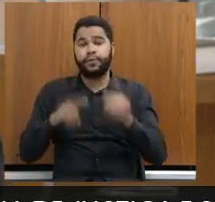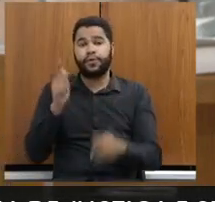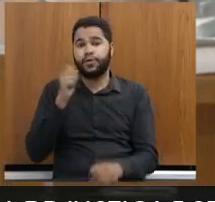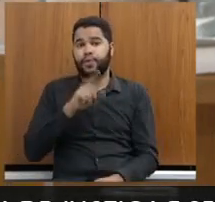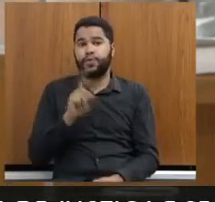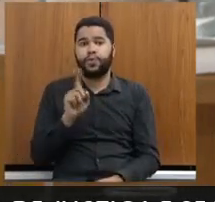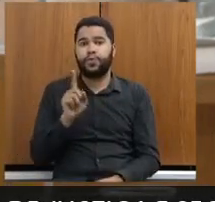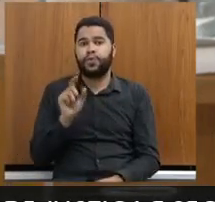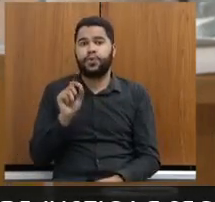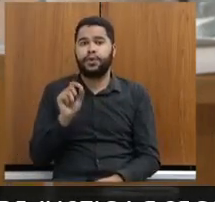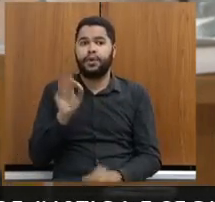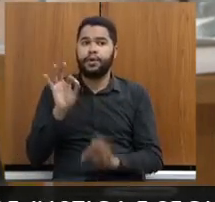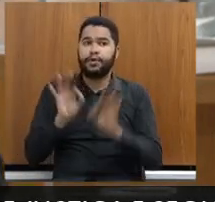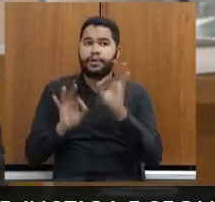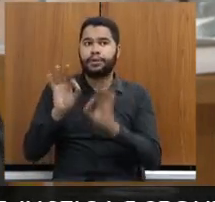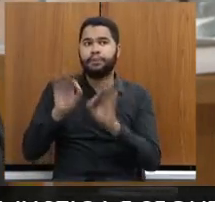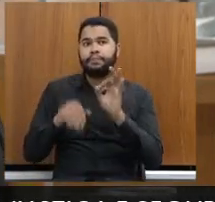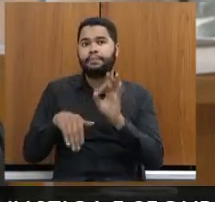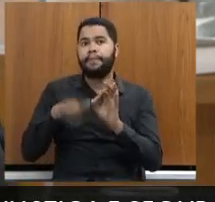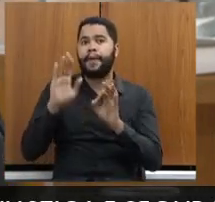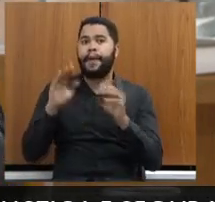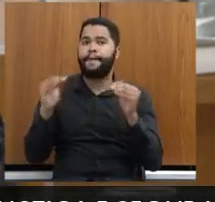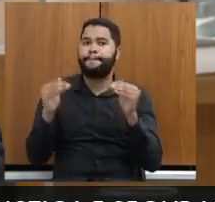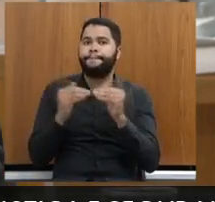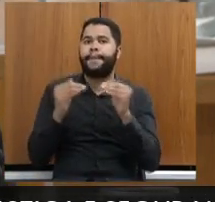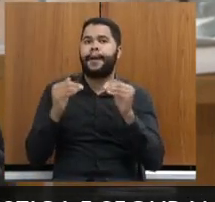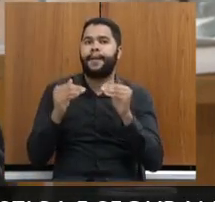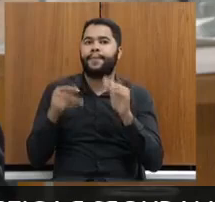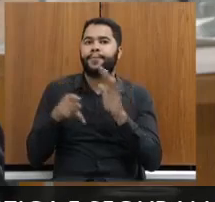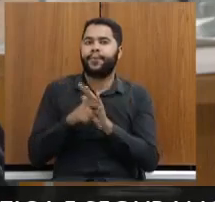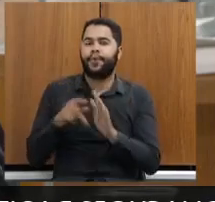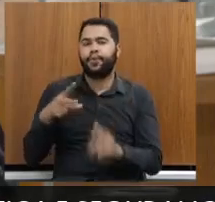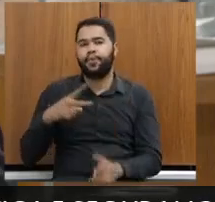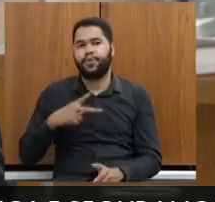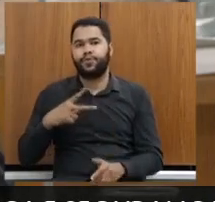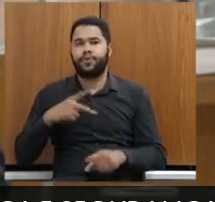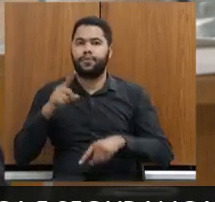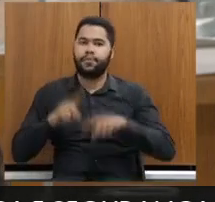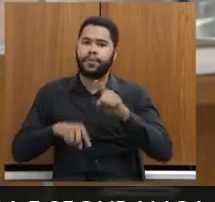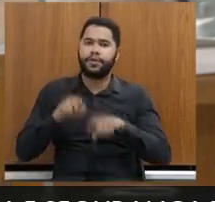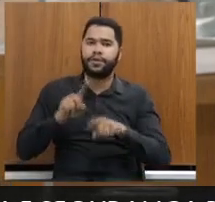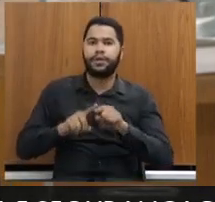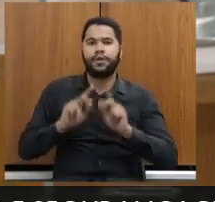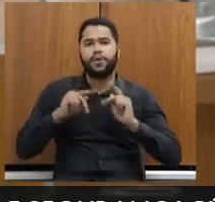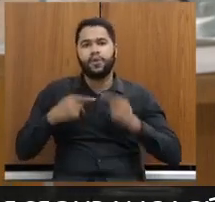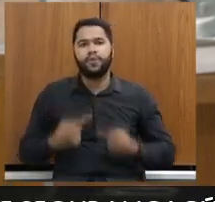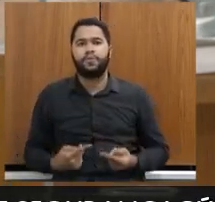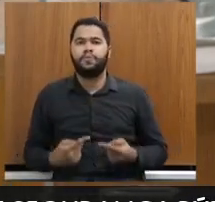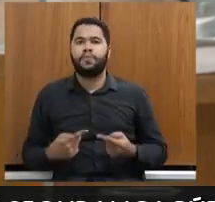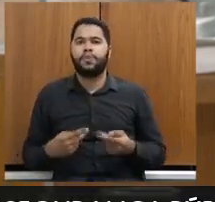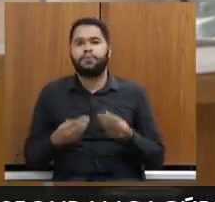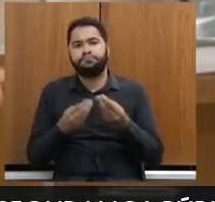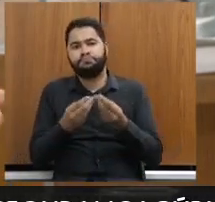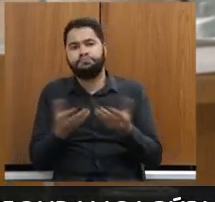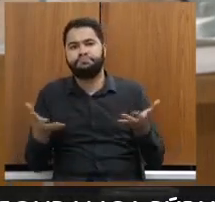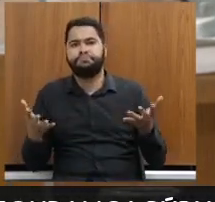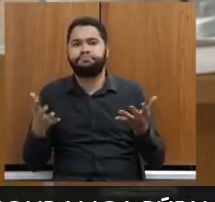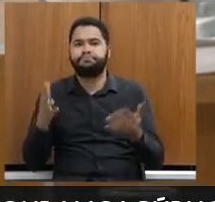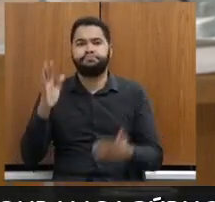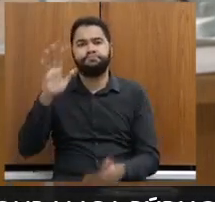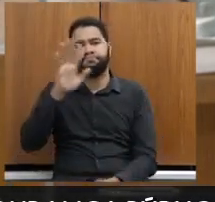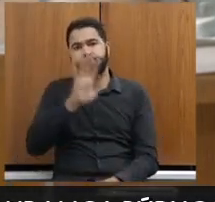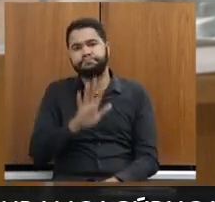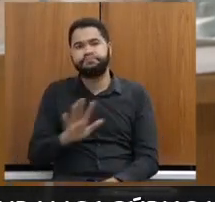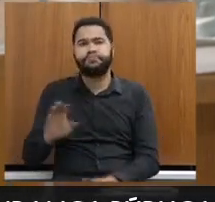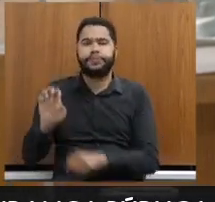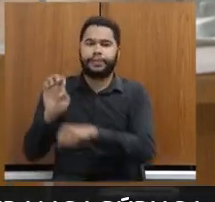não consigas ajustar mais a questão de ingestão pessoal de material humano para serem distribuídos em todo o estado